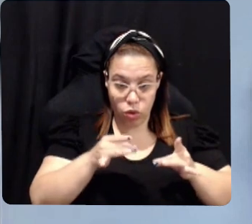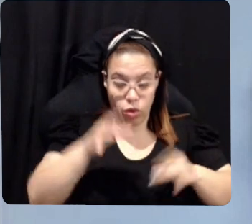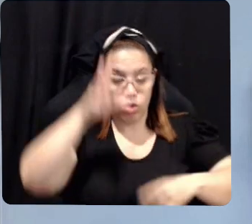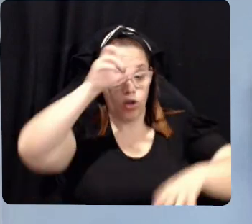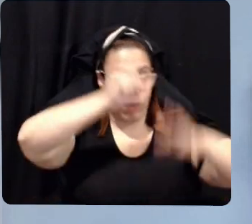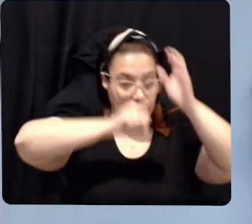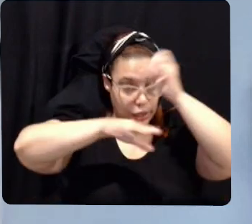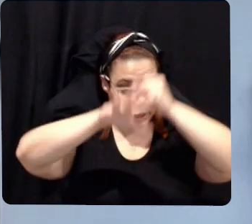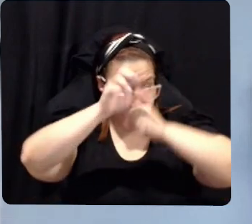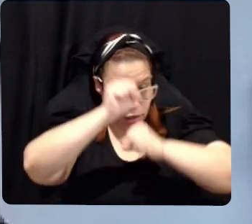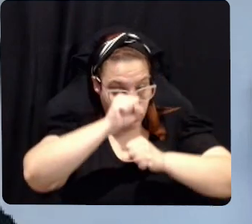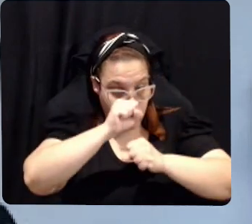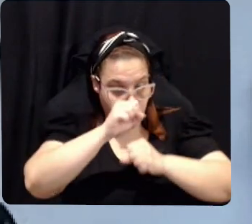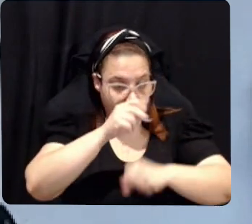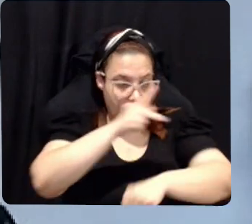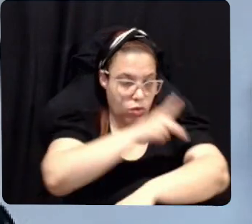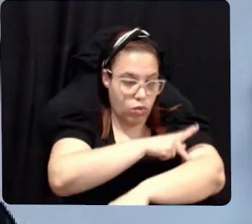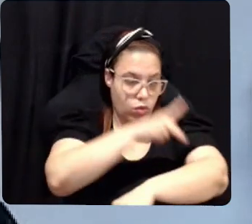transtornos de aprendizagem,